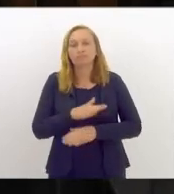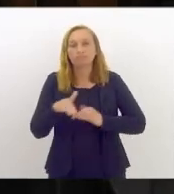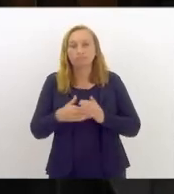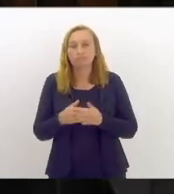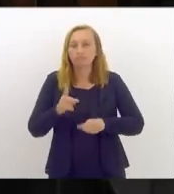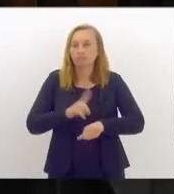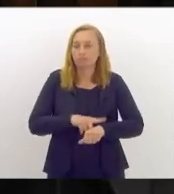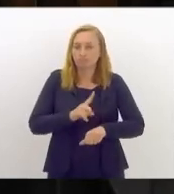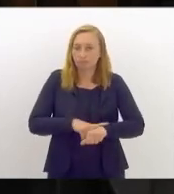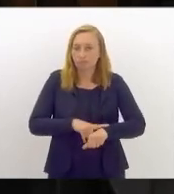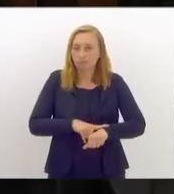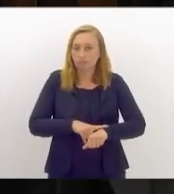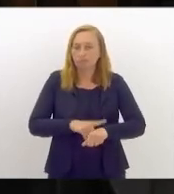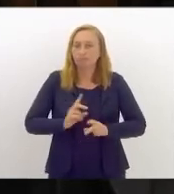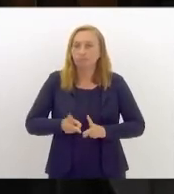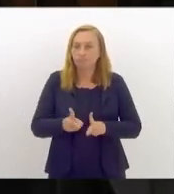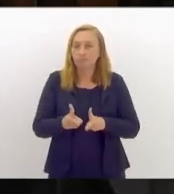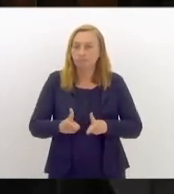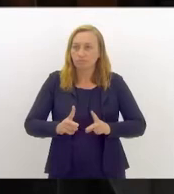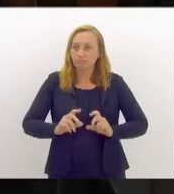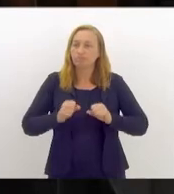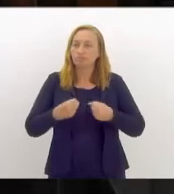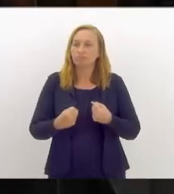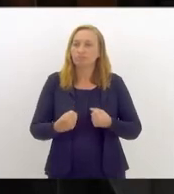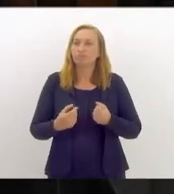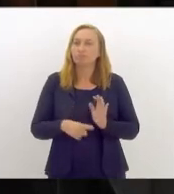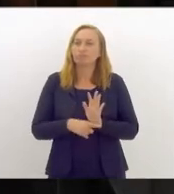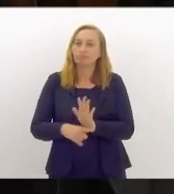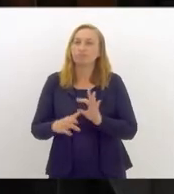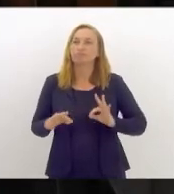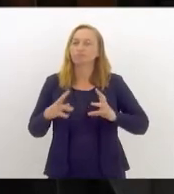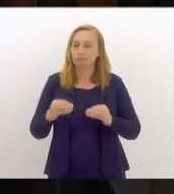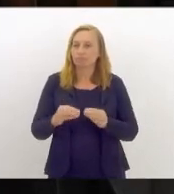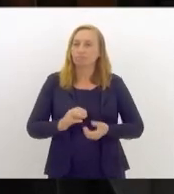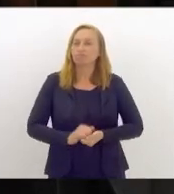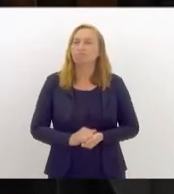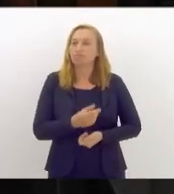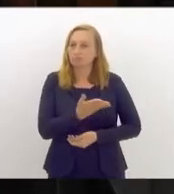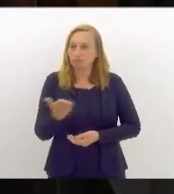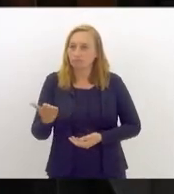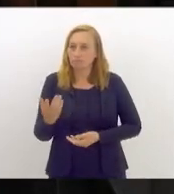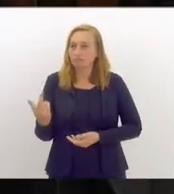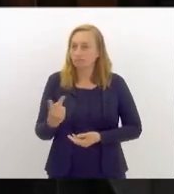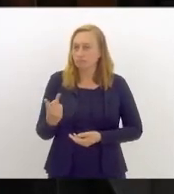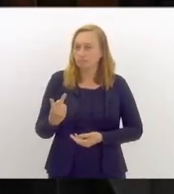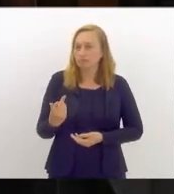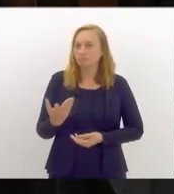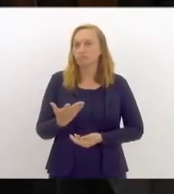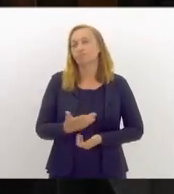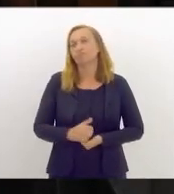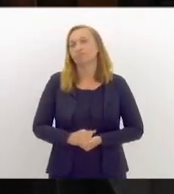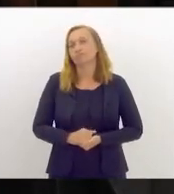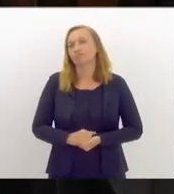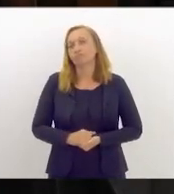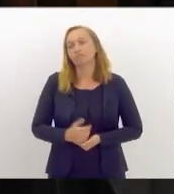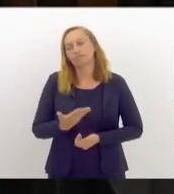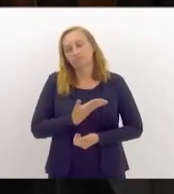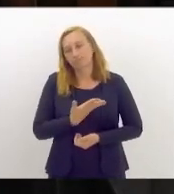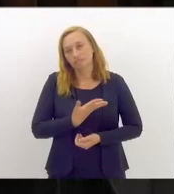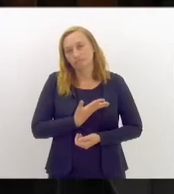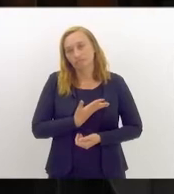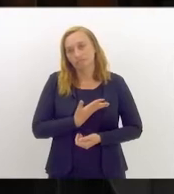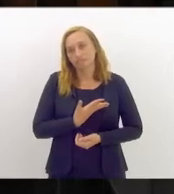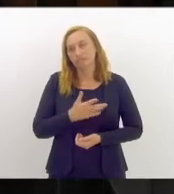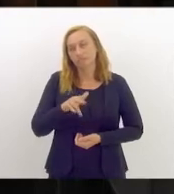todos os momentos de diatonamente estão sempre dispostas a ajudar no que for preciso vocês meus dois nobres primos e amigos